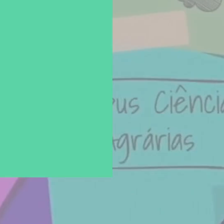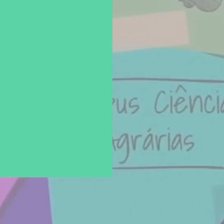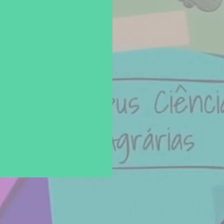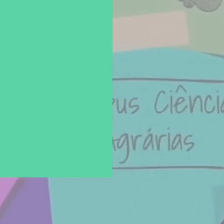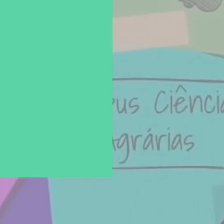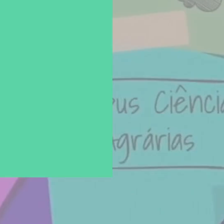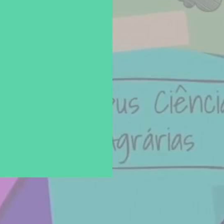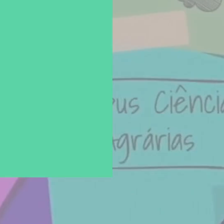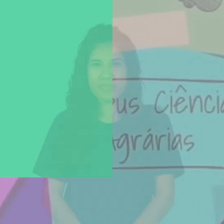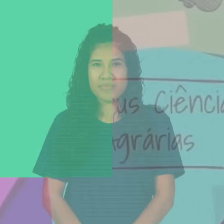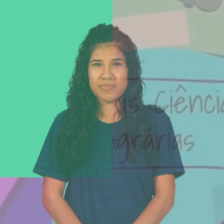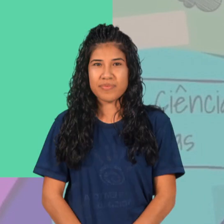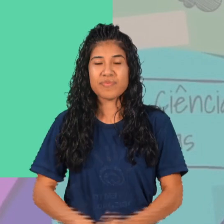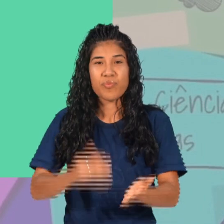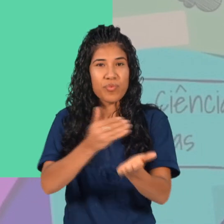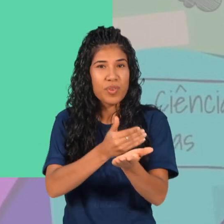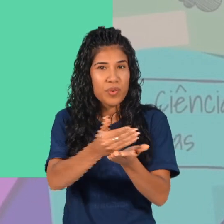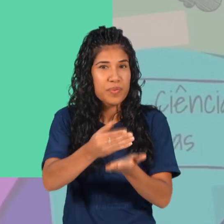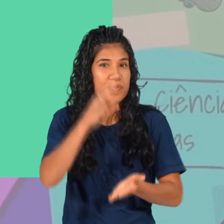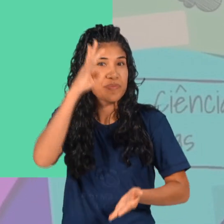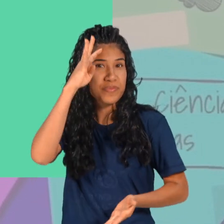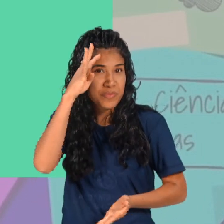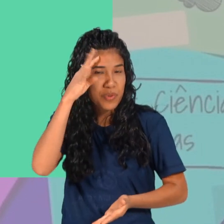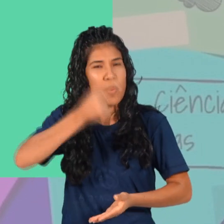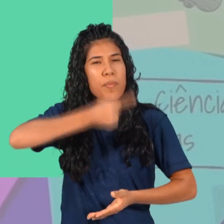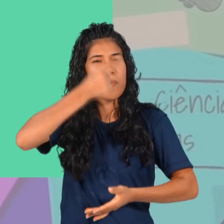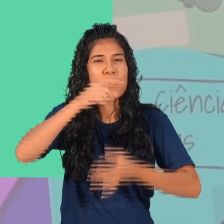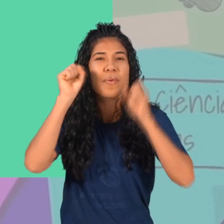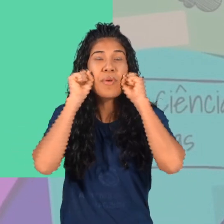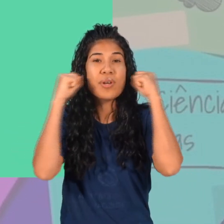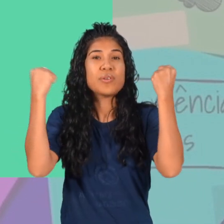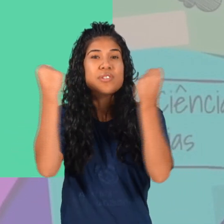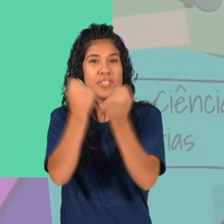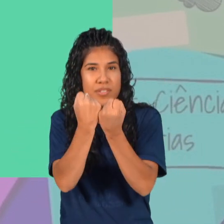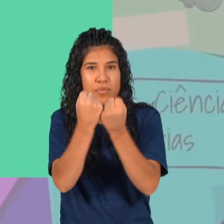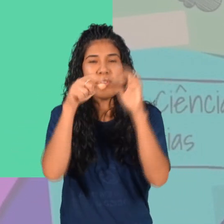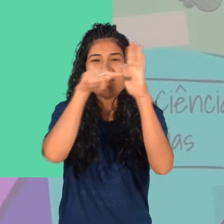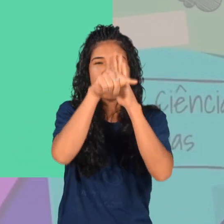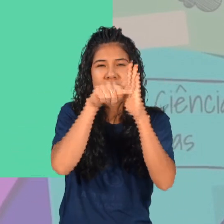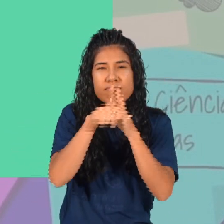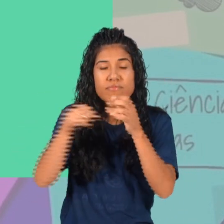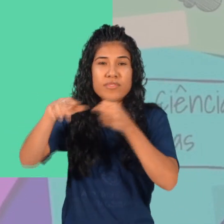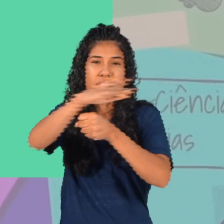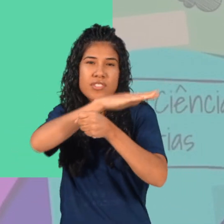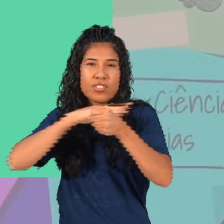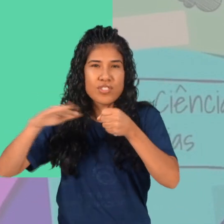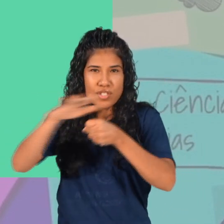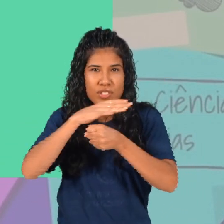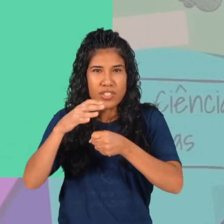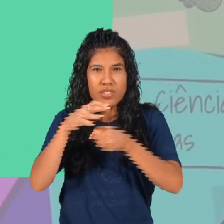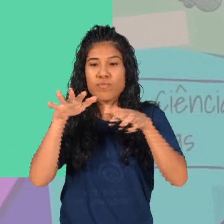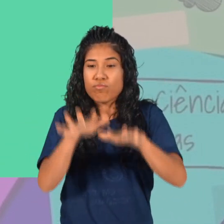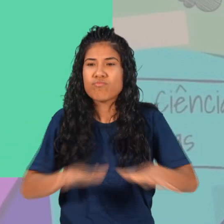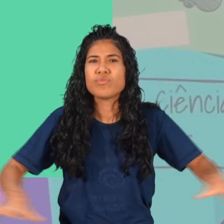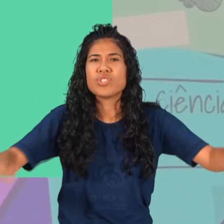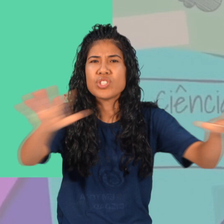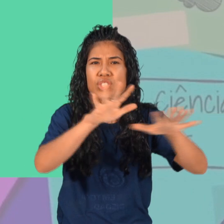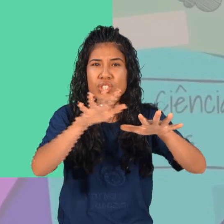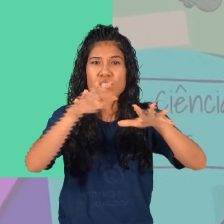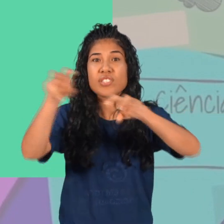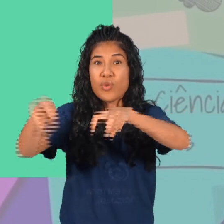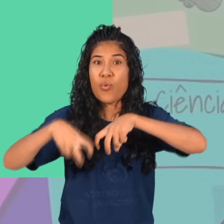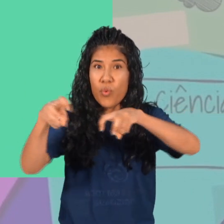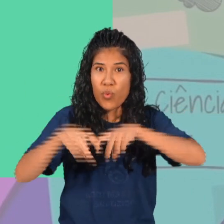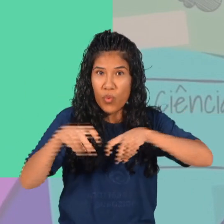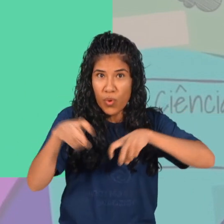começa quarta o primeiro simpósio de pesquisa e extensão rural em Agricultura Familiar no